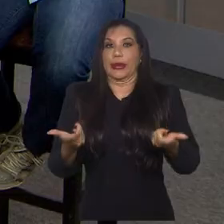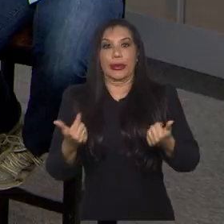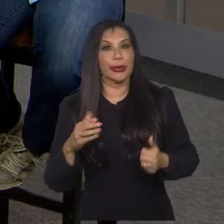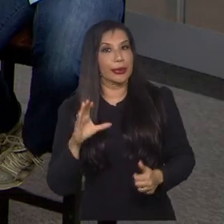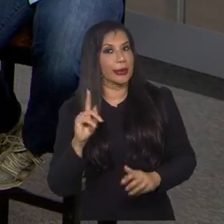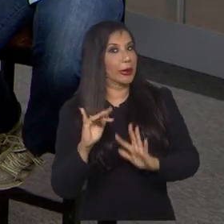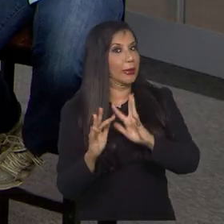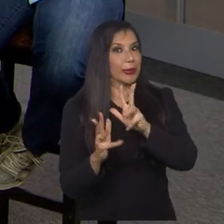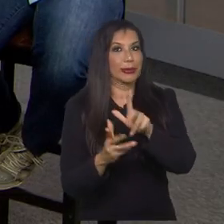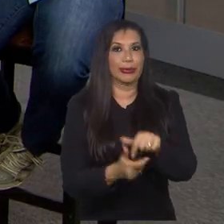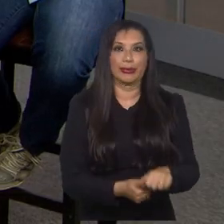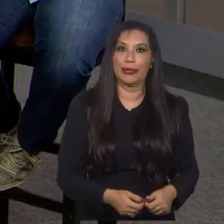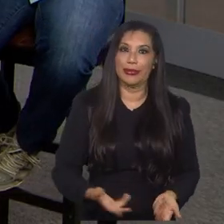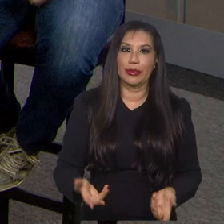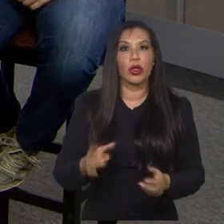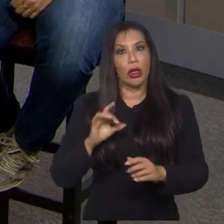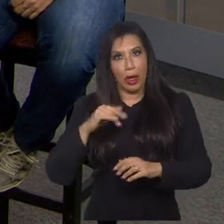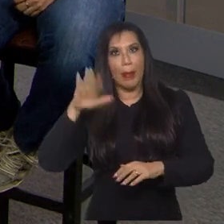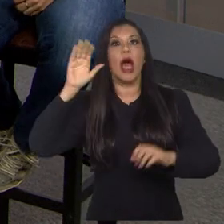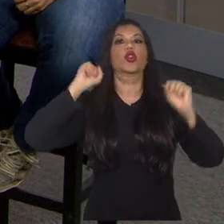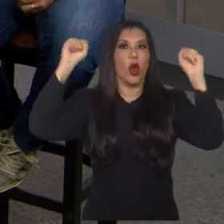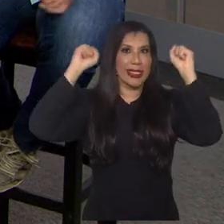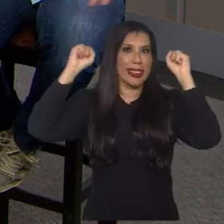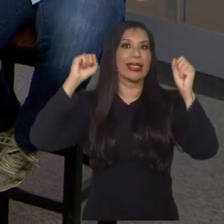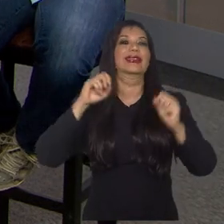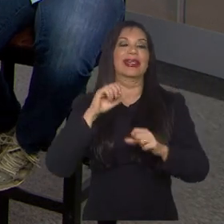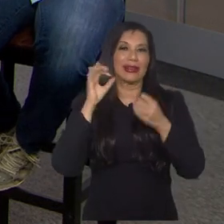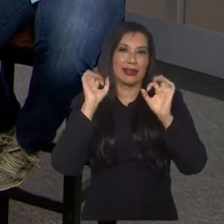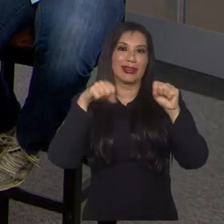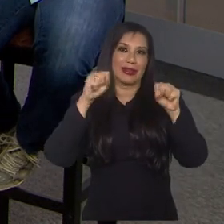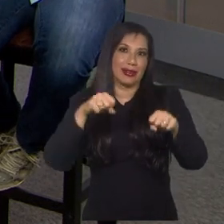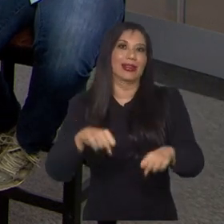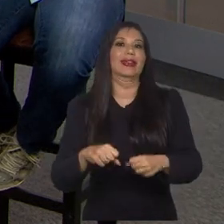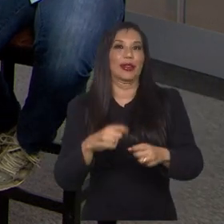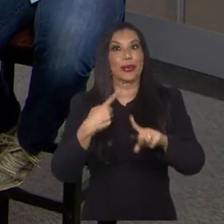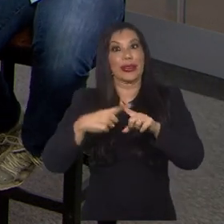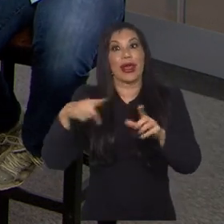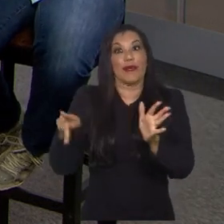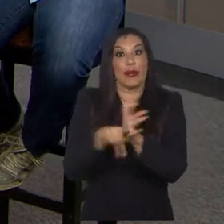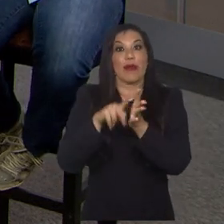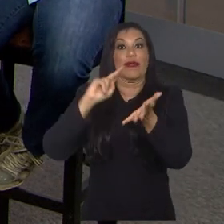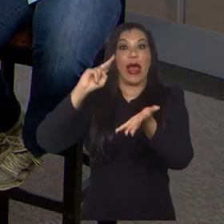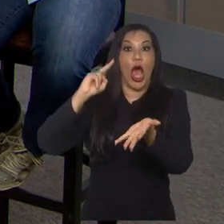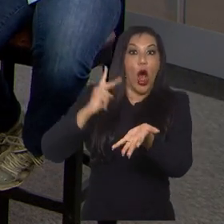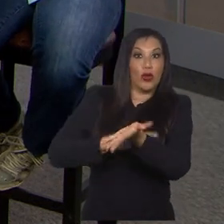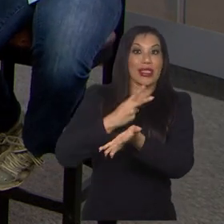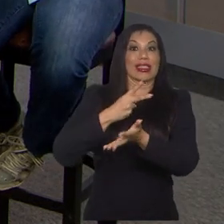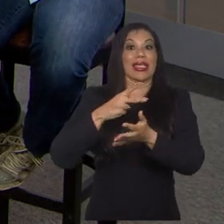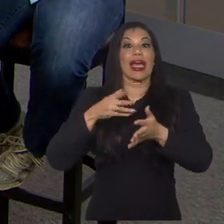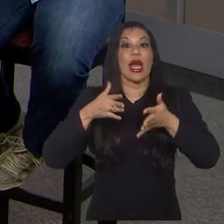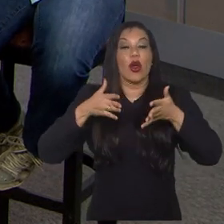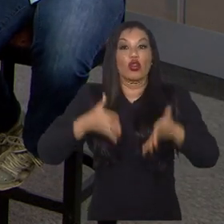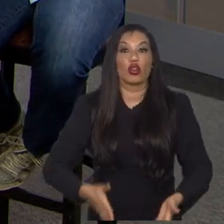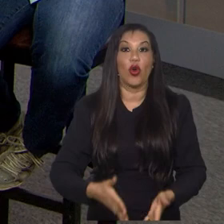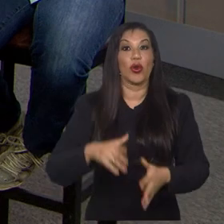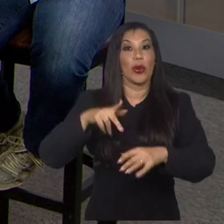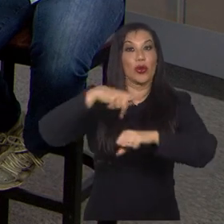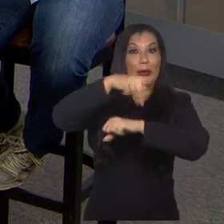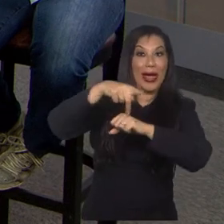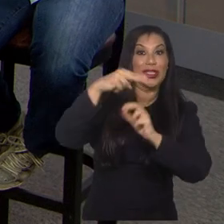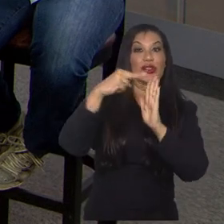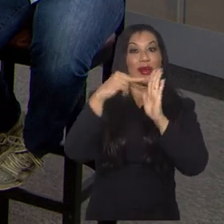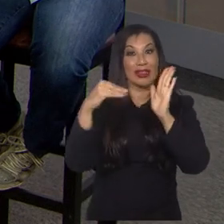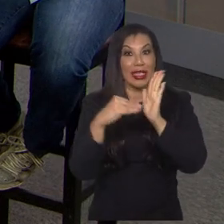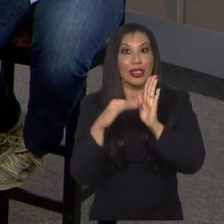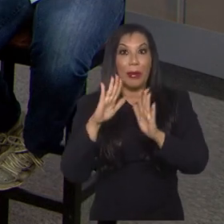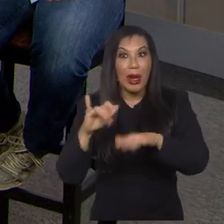Mundo, tirando o fator torcida. Acho que a torcida, né, fica sempre feliz. Não tem como, né? Tá em casa. Primeiro exatamente, jogo, primeiro, mas já pega a